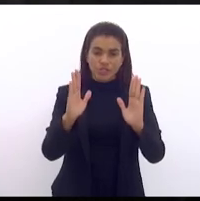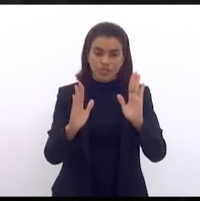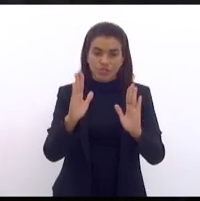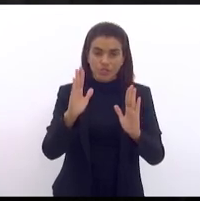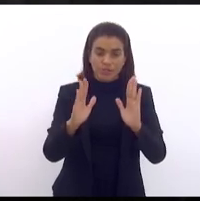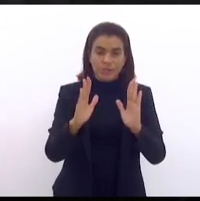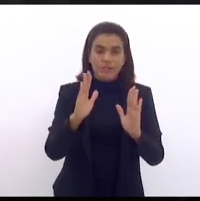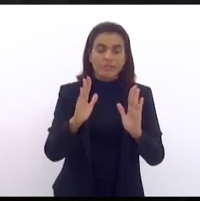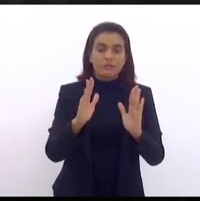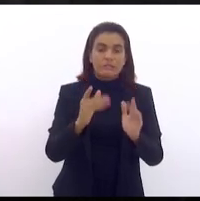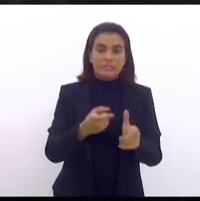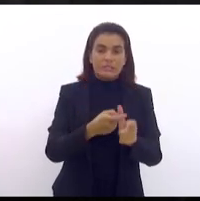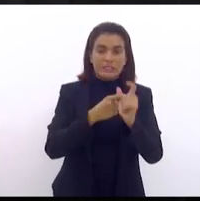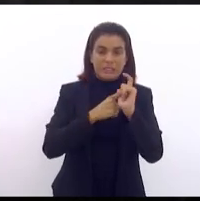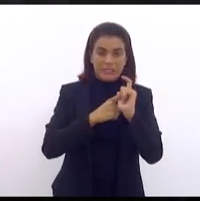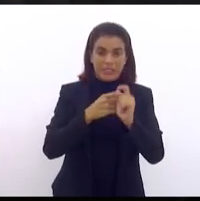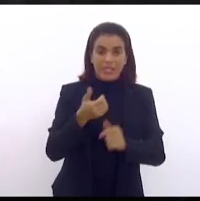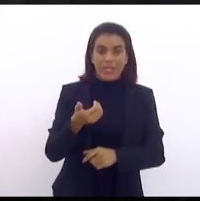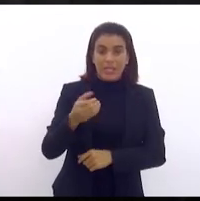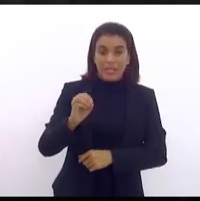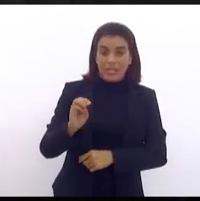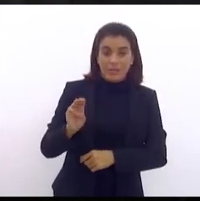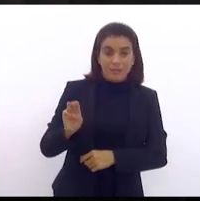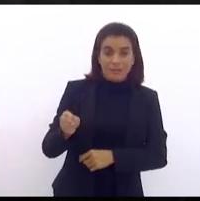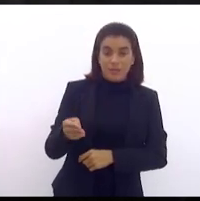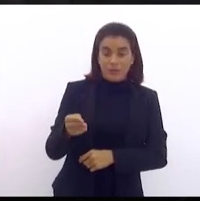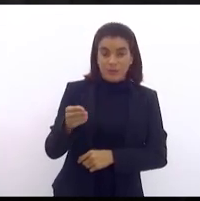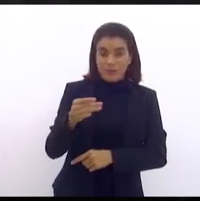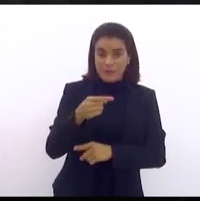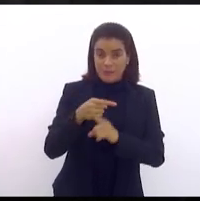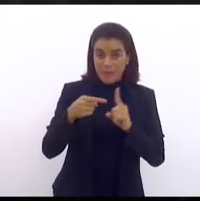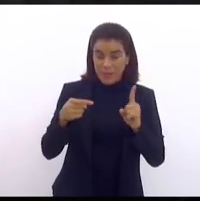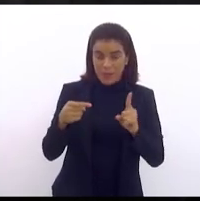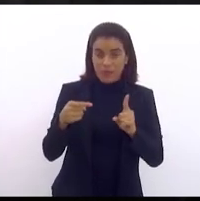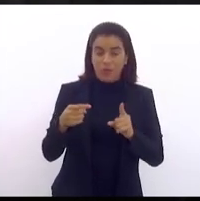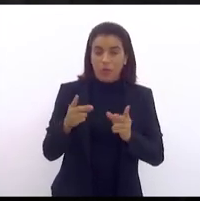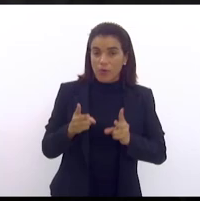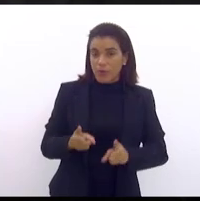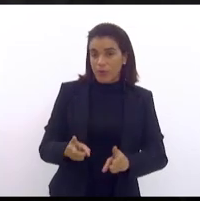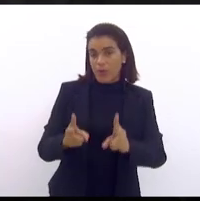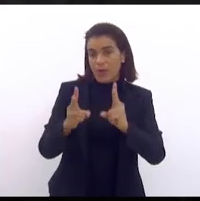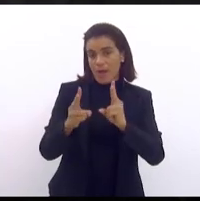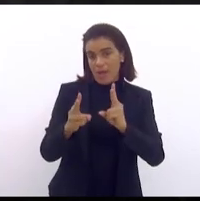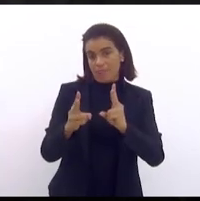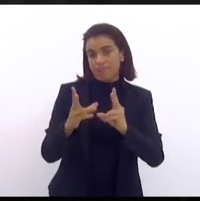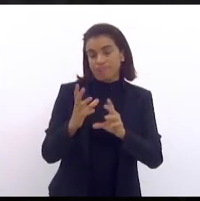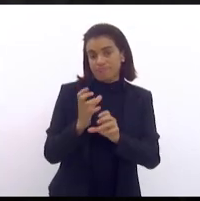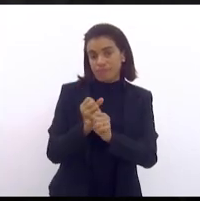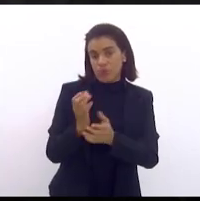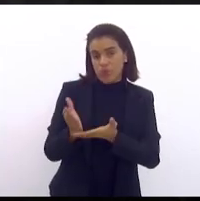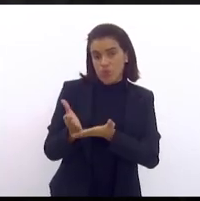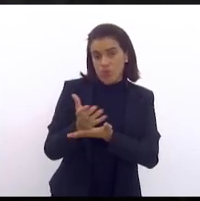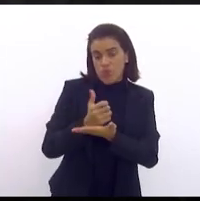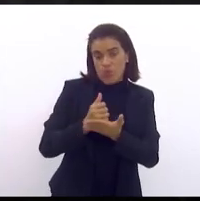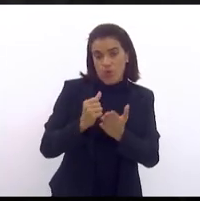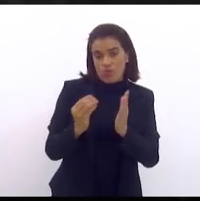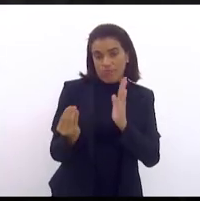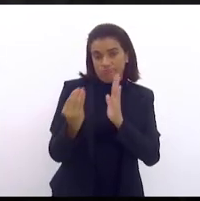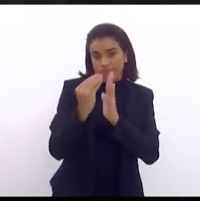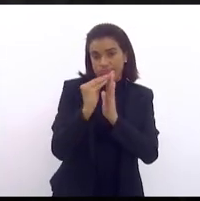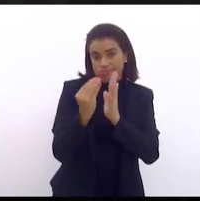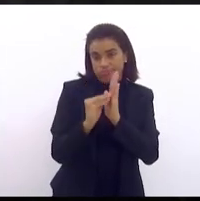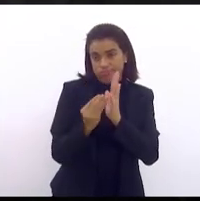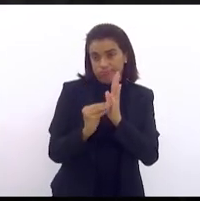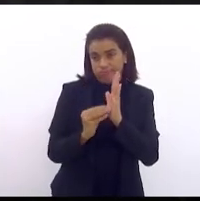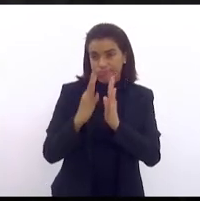déf de 8 bilhões me será mantida na aprovação do orçamento bom mas alguma alguns